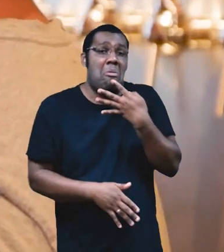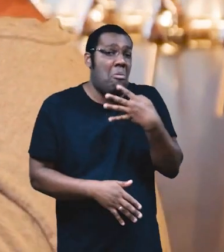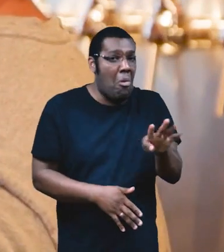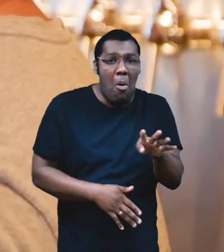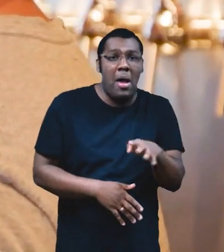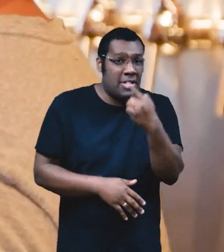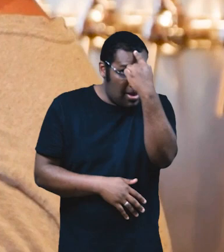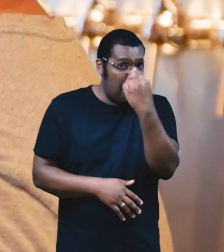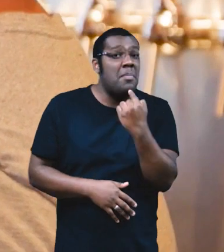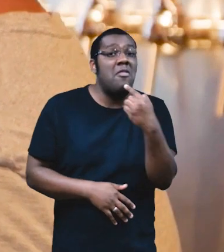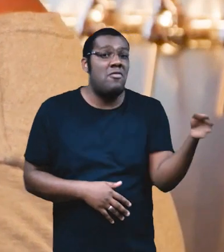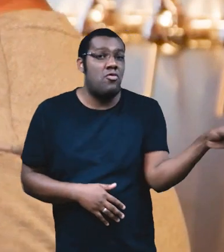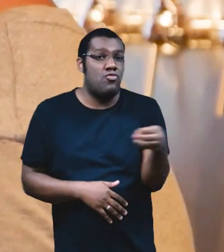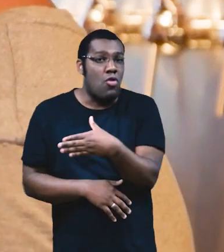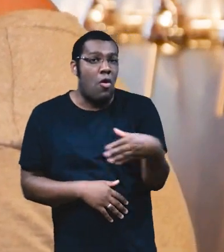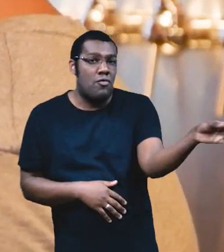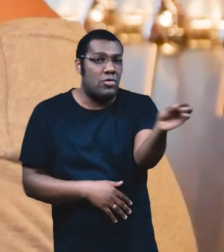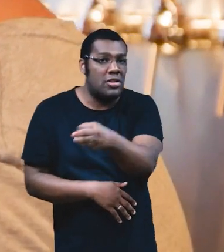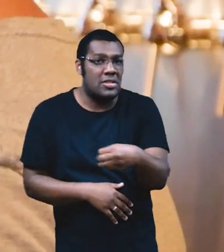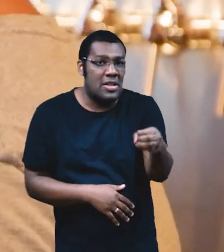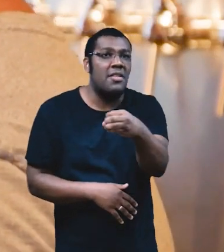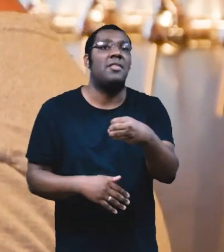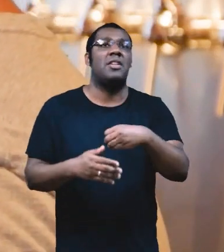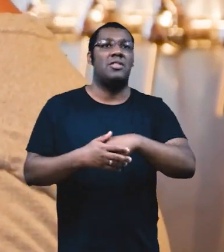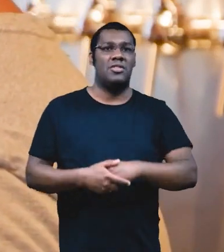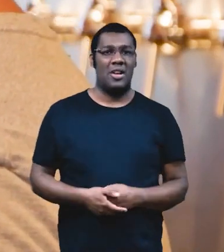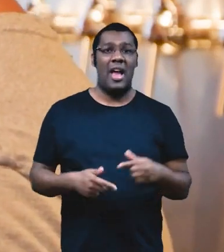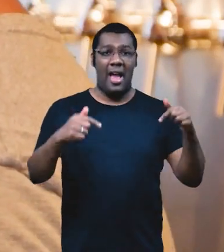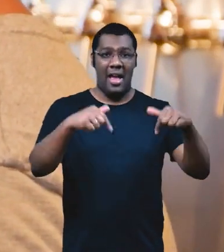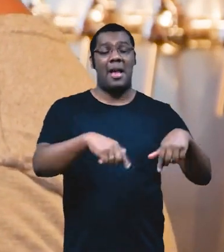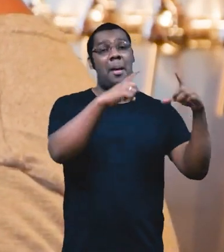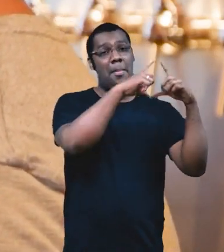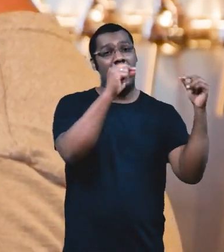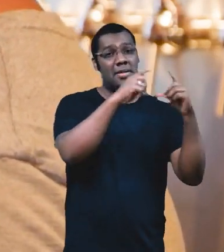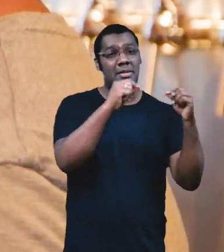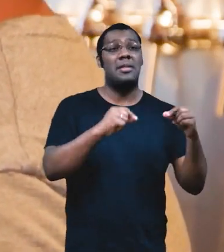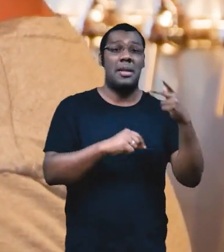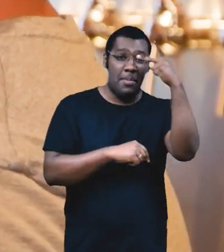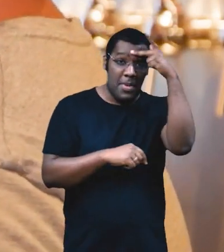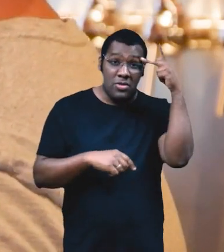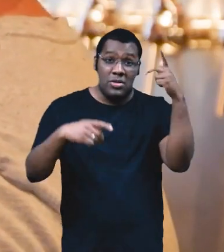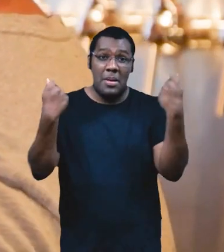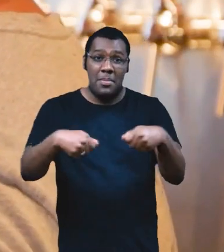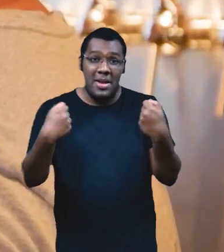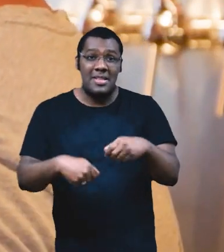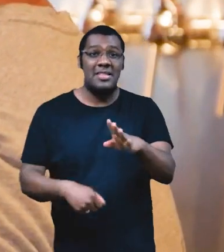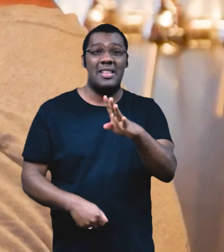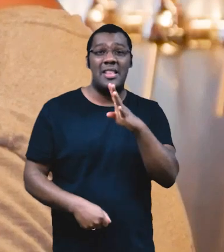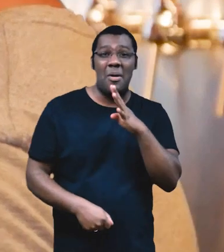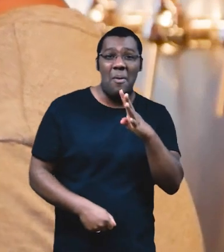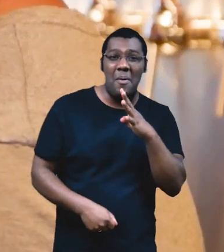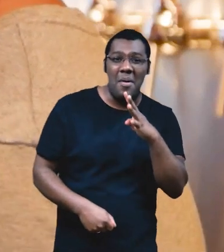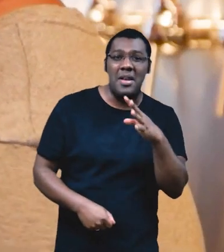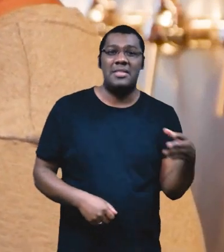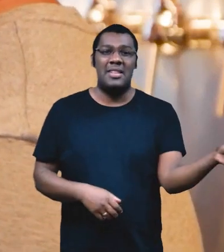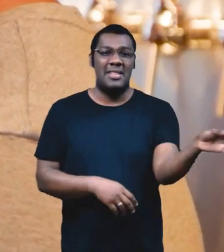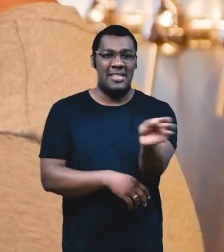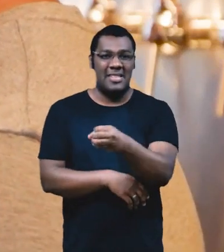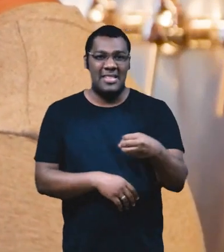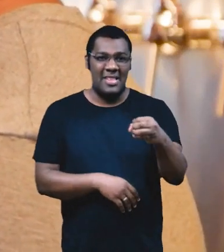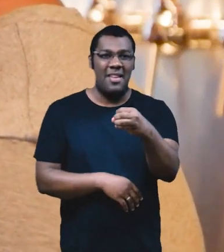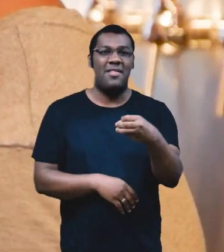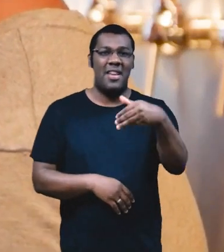para quebrar aqui em Brasília ainda, de que a cerveja artesanal é a mais alcoólica, é a mais amarga, é a mais intensa, enquanto